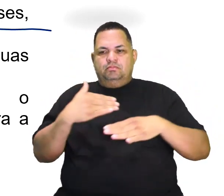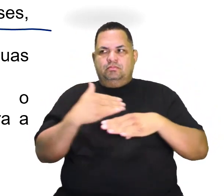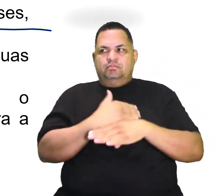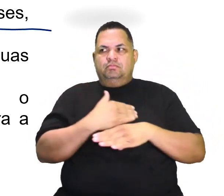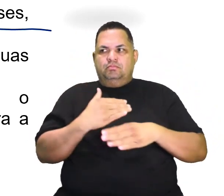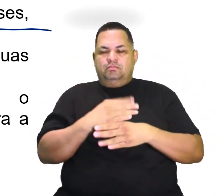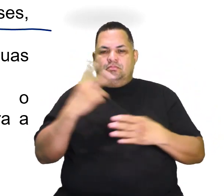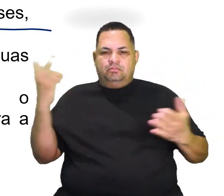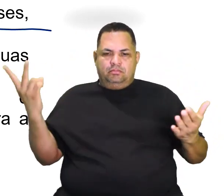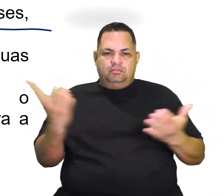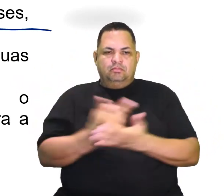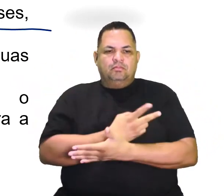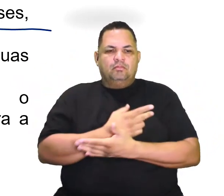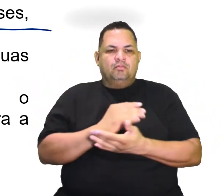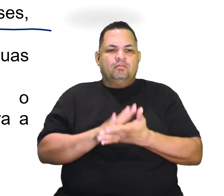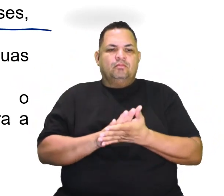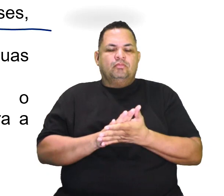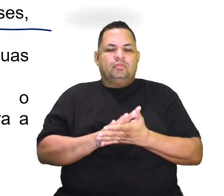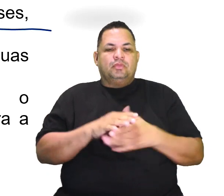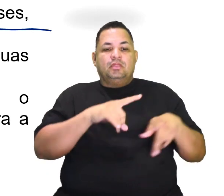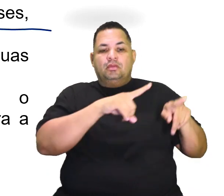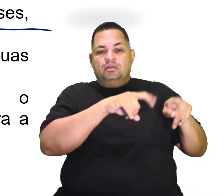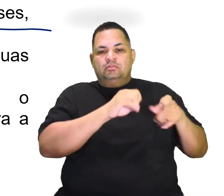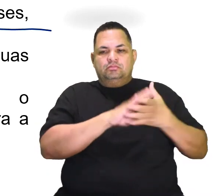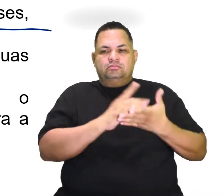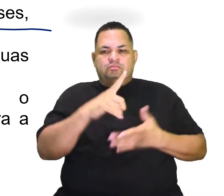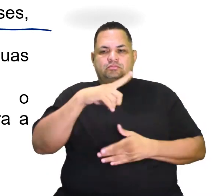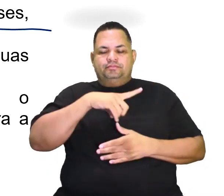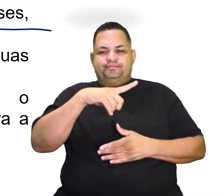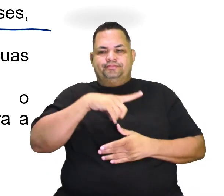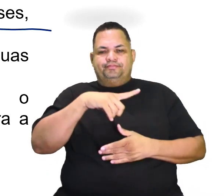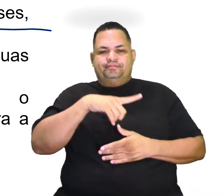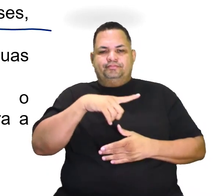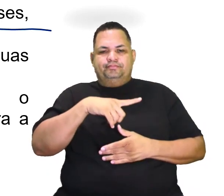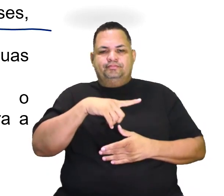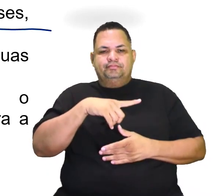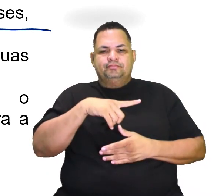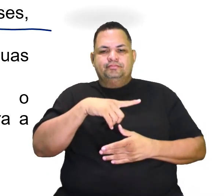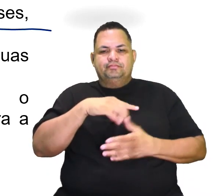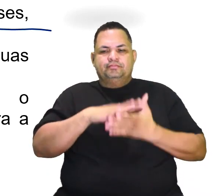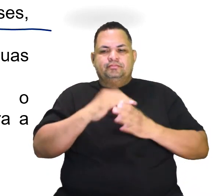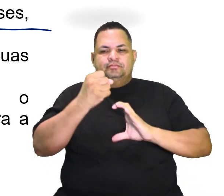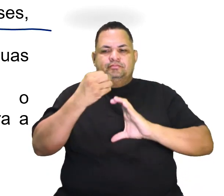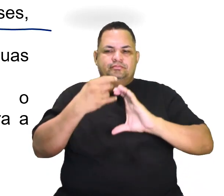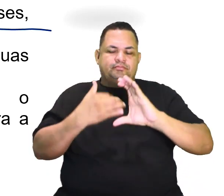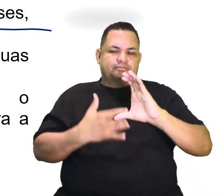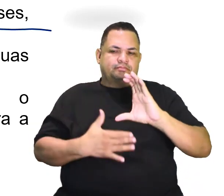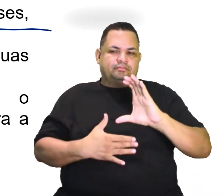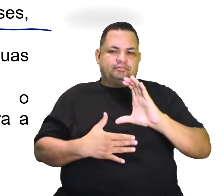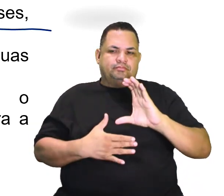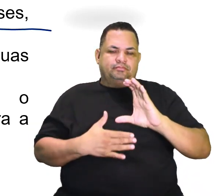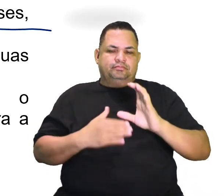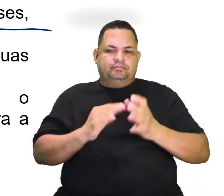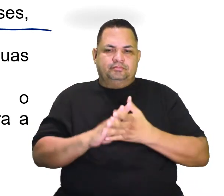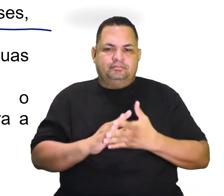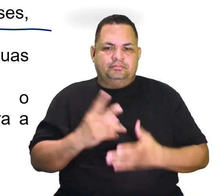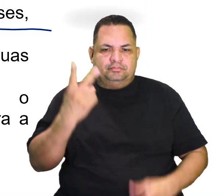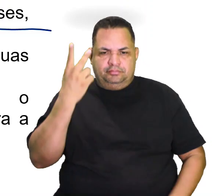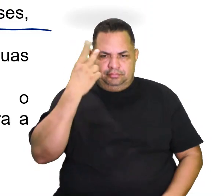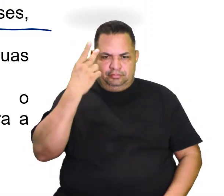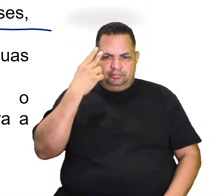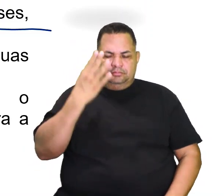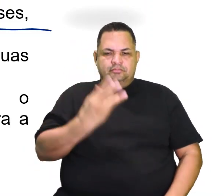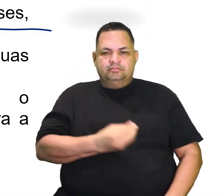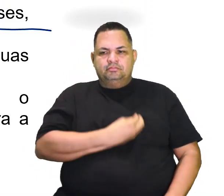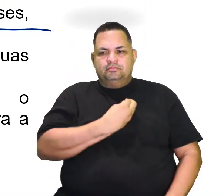ocorre muito isso também. E no campo nós sabemos que tem lá, né, suas características comuns também